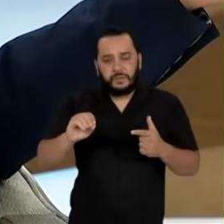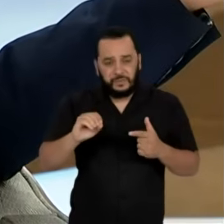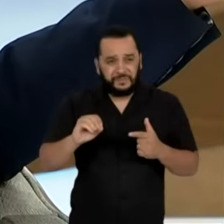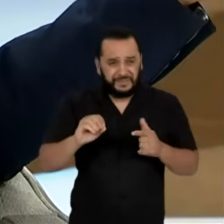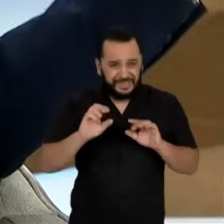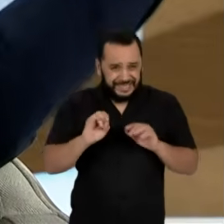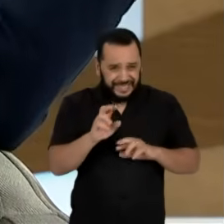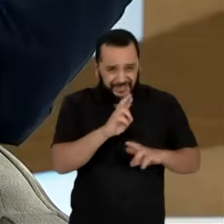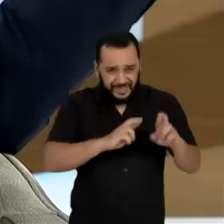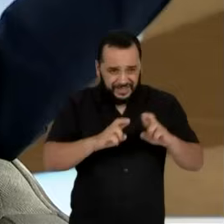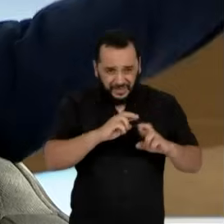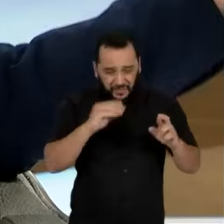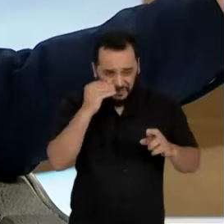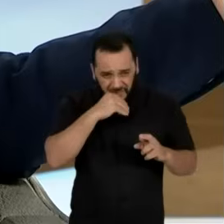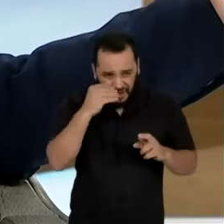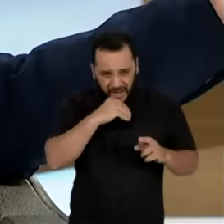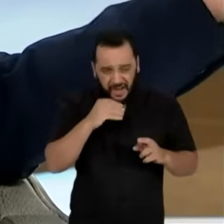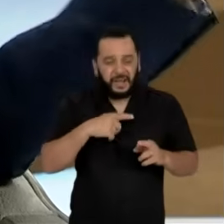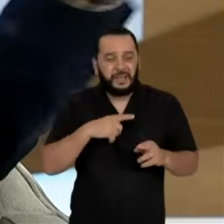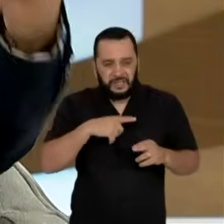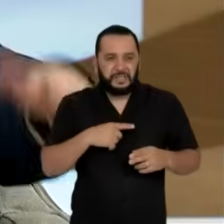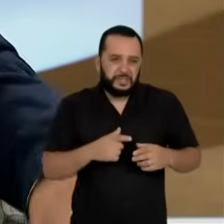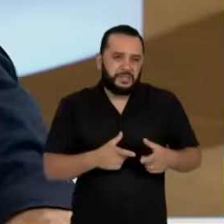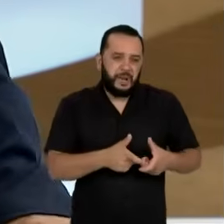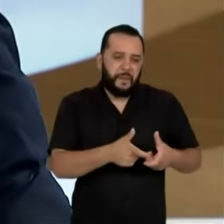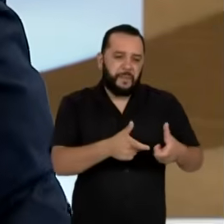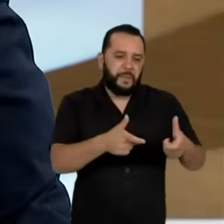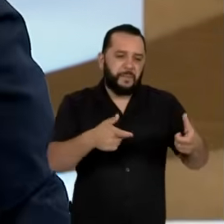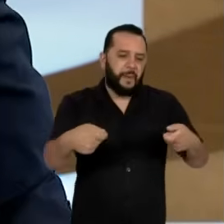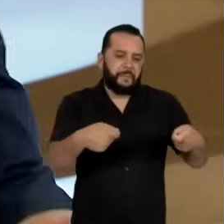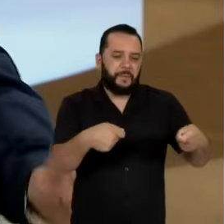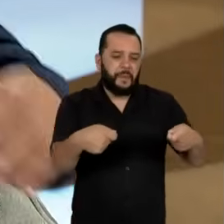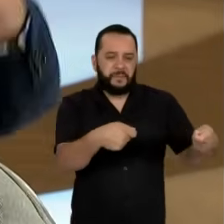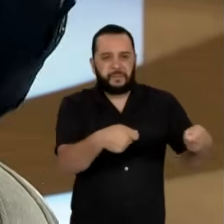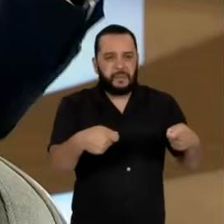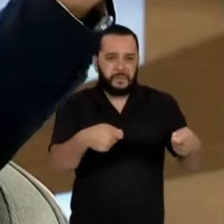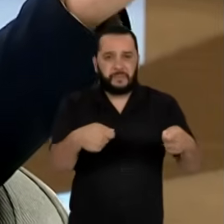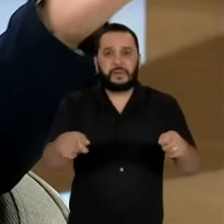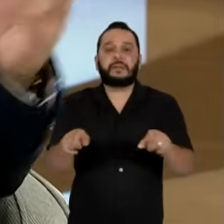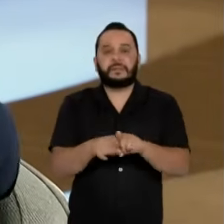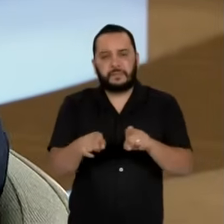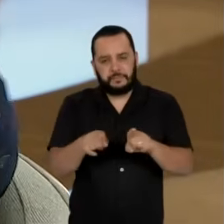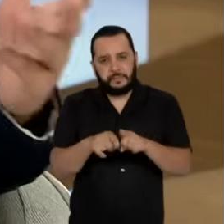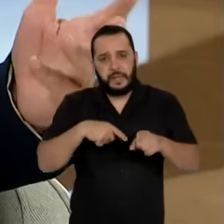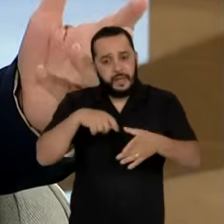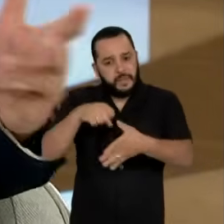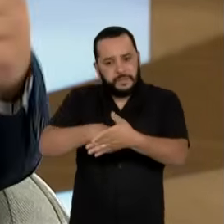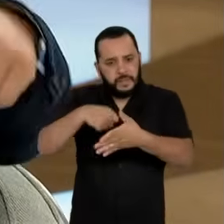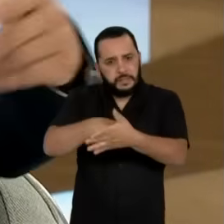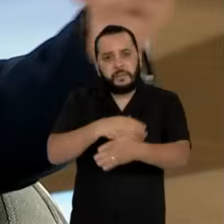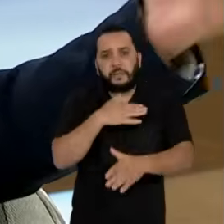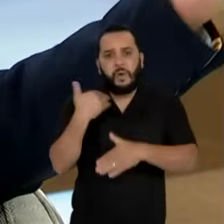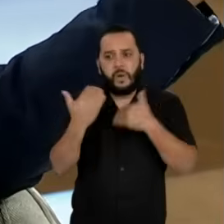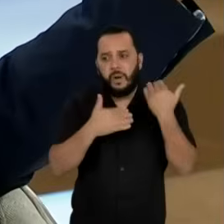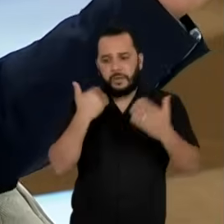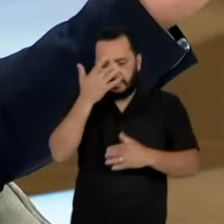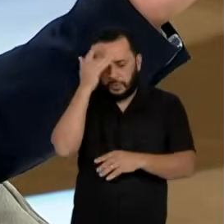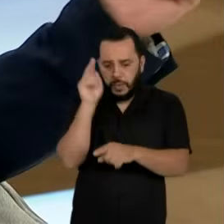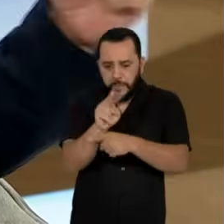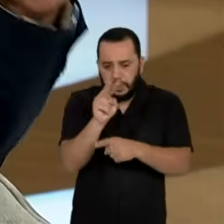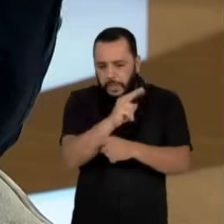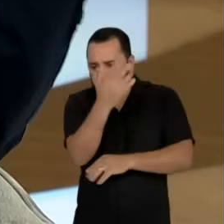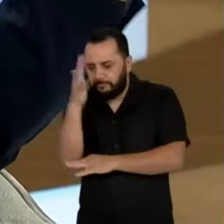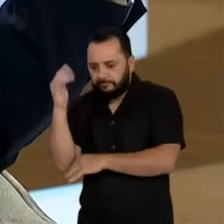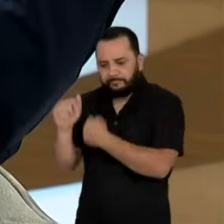tivemos mortalidade, a mortalidade está aumentando muito, né? O Brasil parece que é o país que mais mata ambientalista no mundo, se eu não me engano, esse ano se tornou